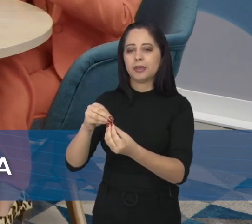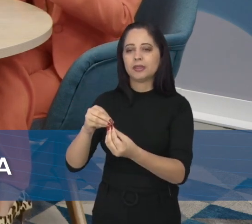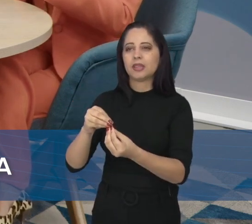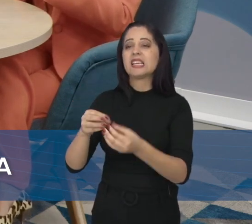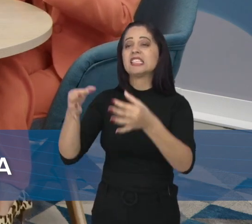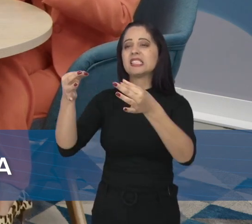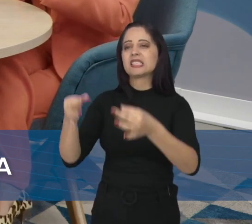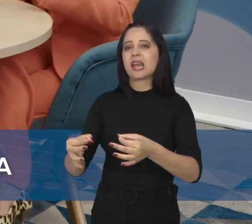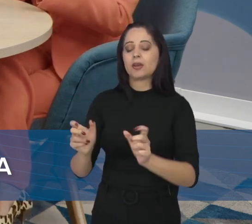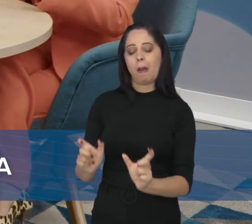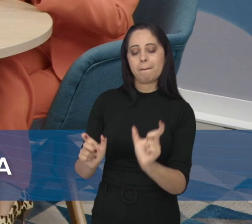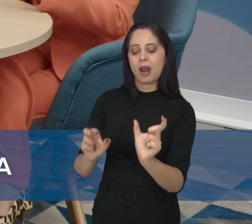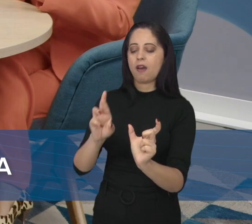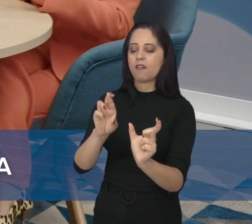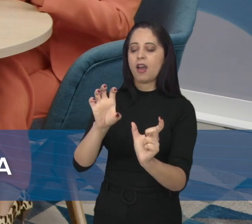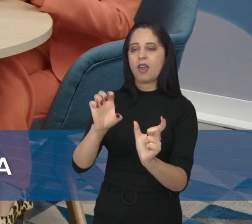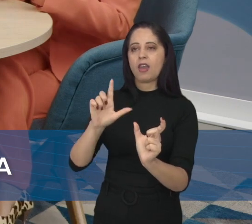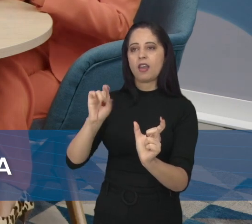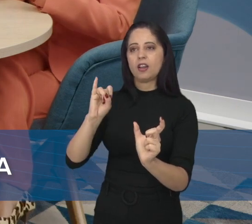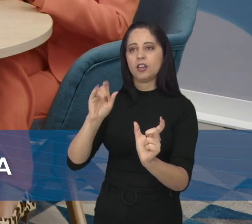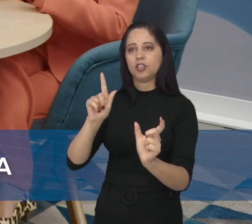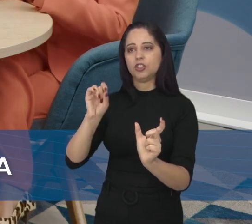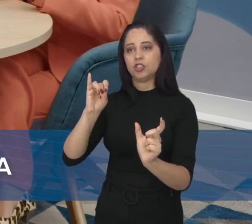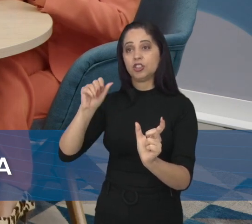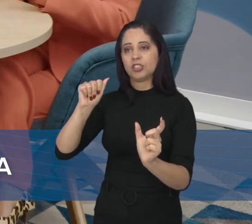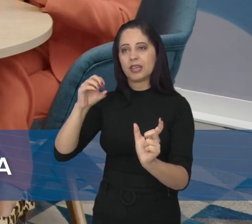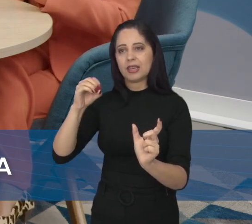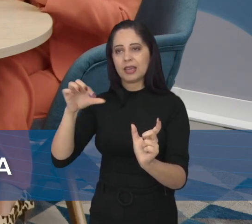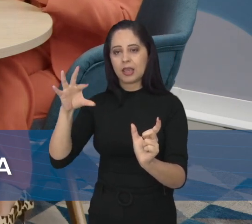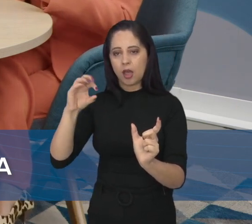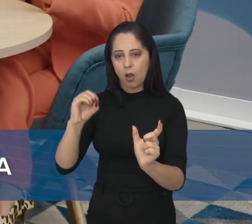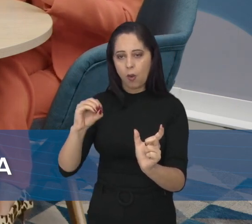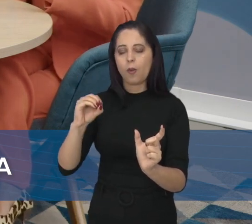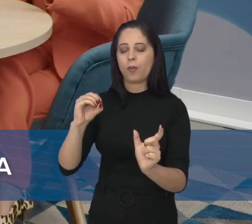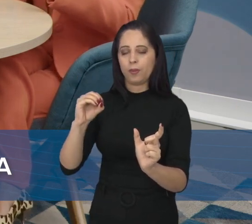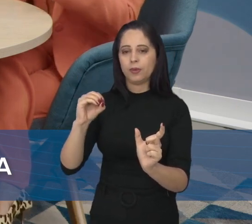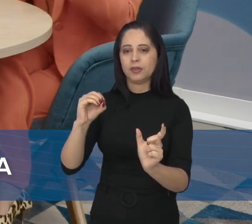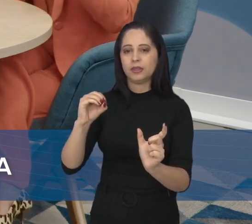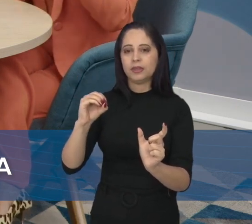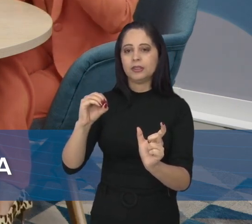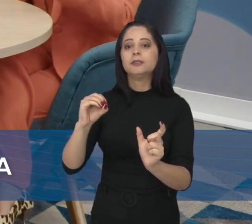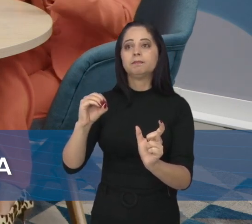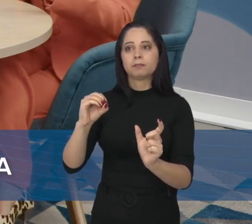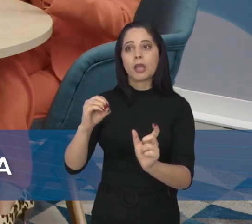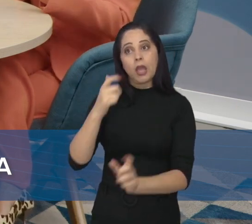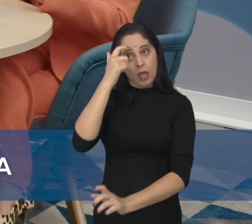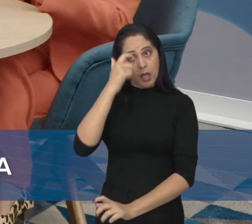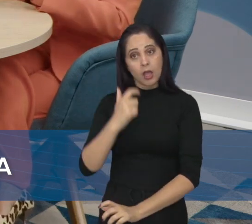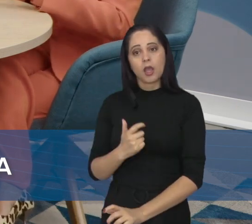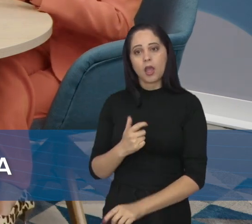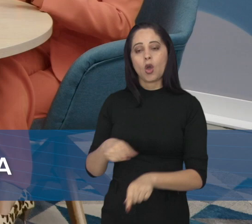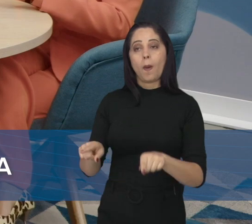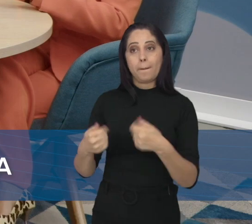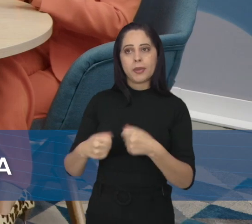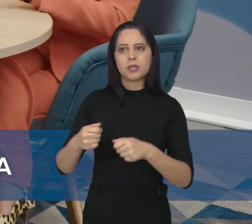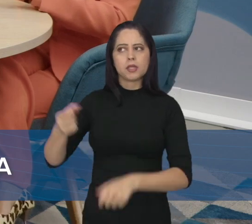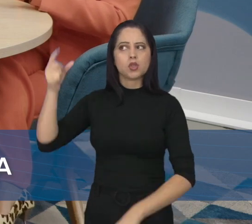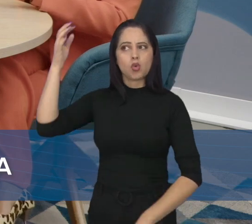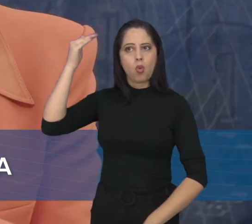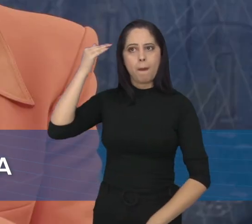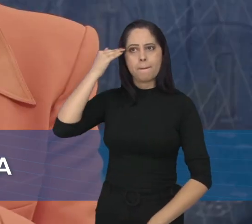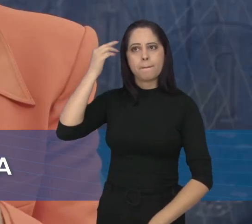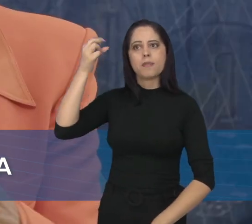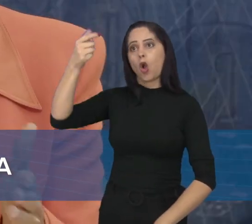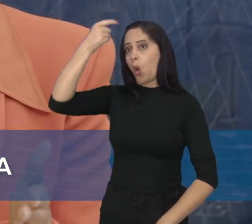é mais também convincente segundo as minhas escolhas, mas as minhas escolhas precisam estar lúcidas, porque como terapeuta eu também não posso